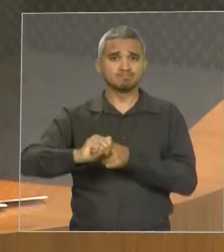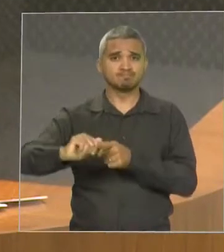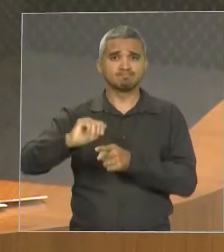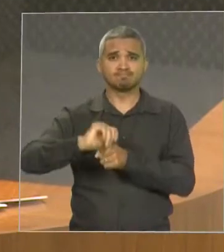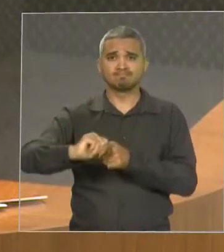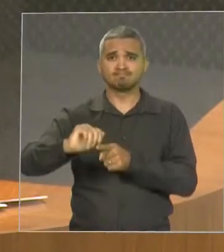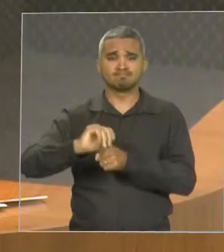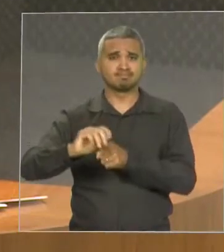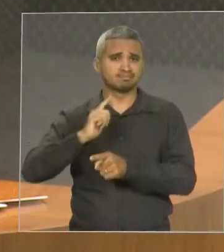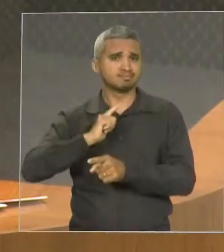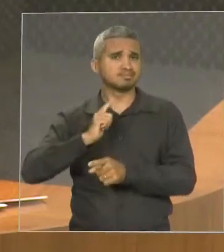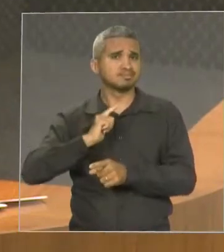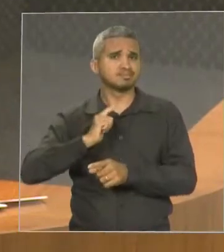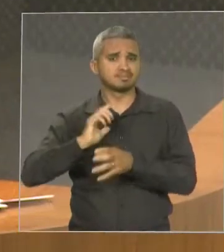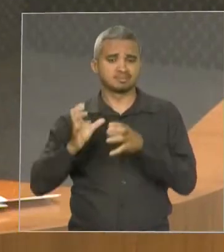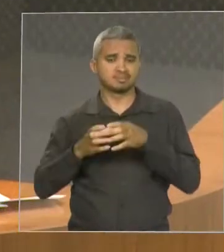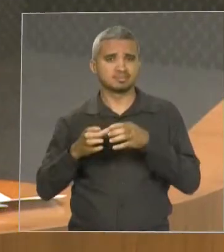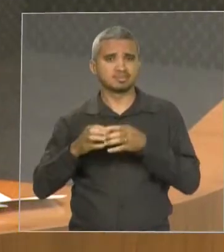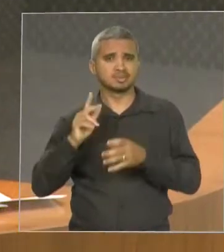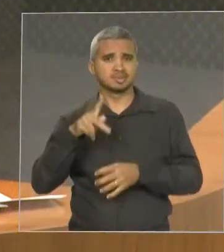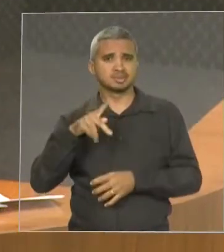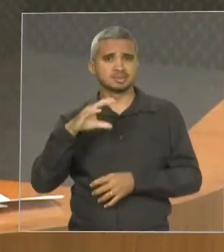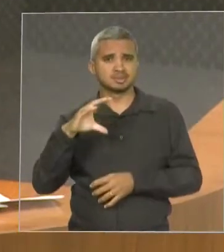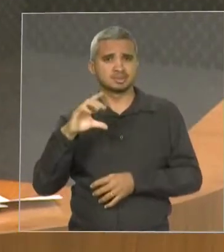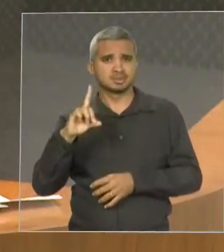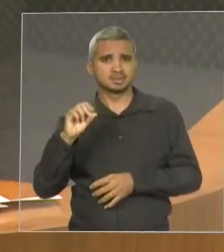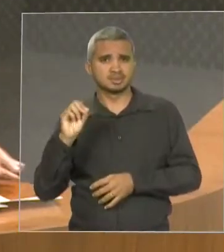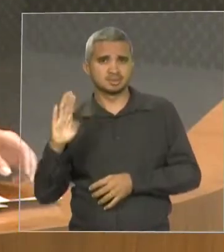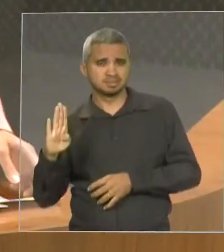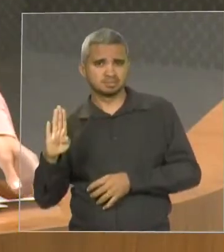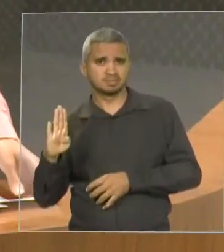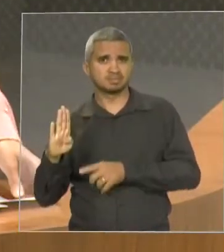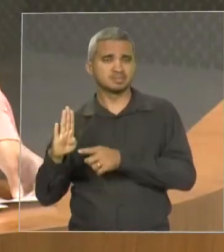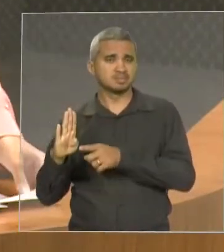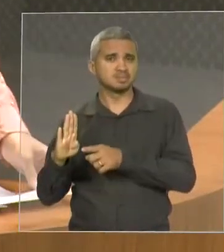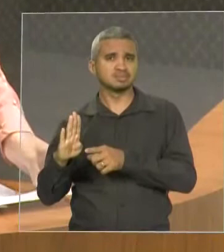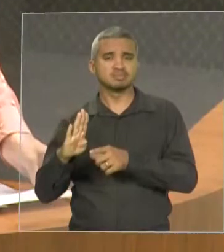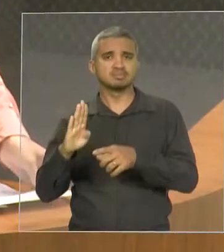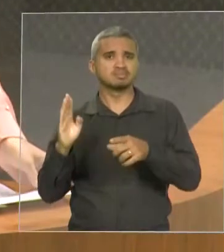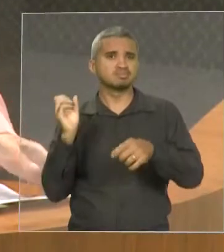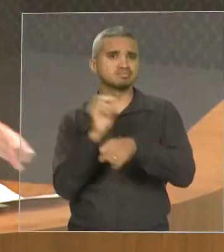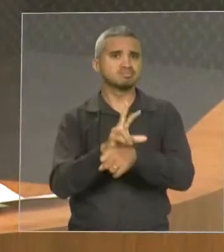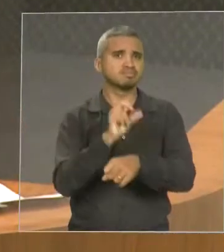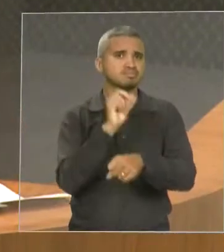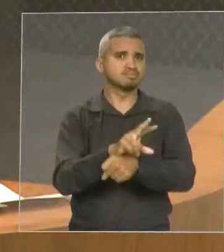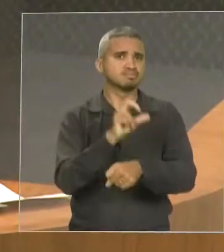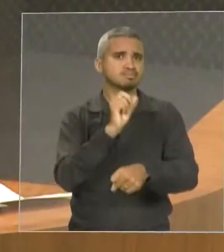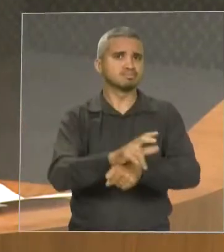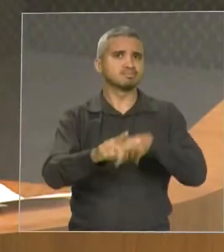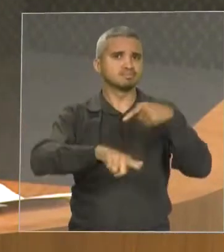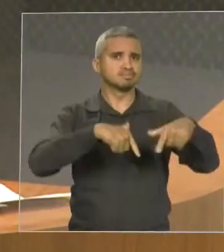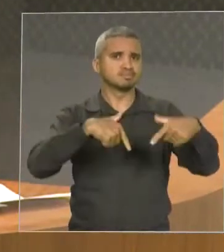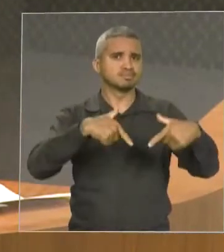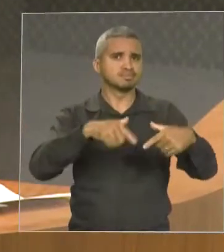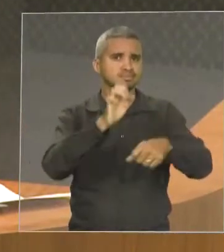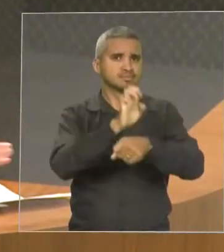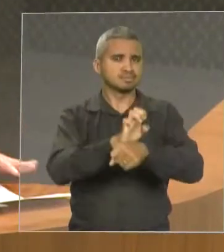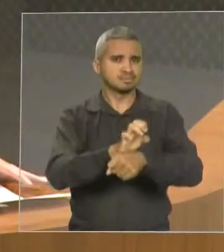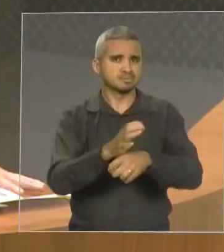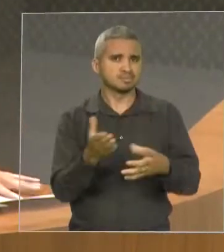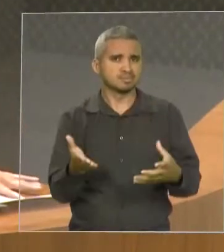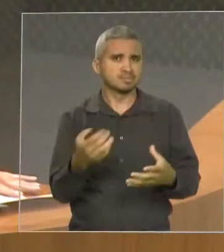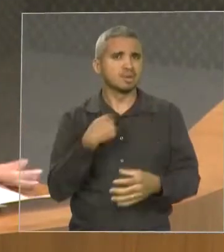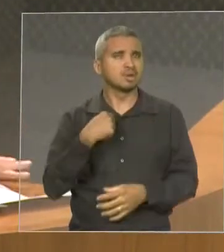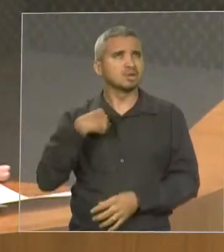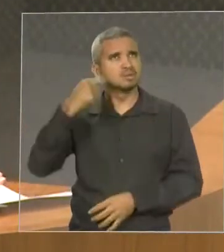de pessoas do PCdoB no governo Flávio Dino é algo assustador. Eu fico assim, me perguntando se o governador não tem vergonha, porque se